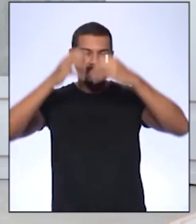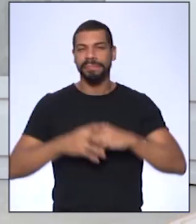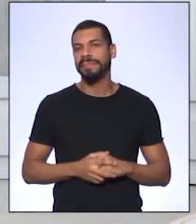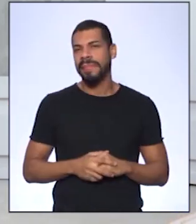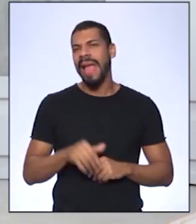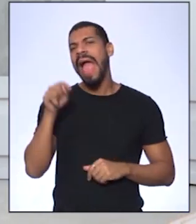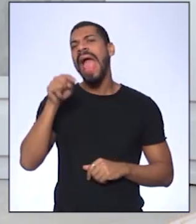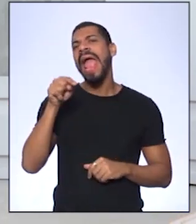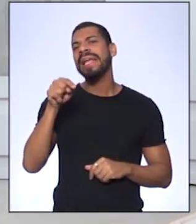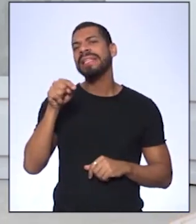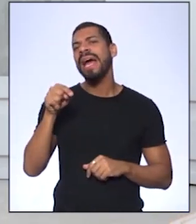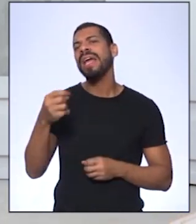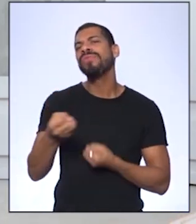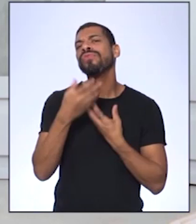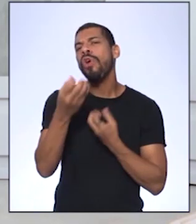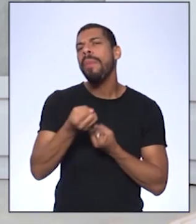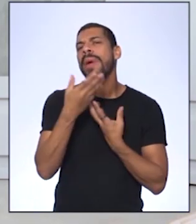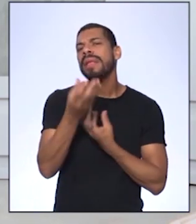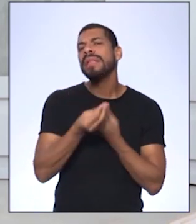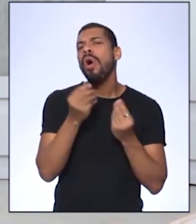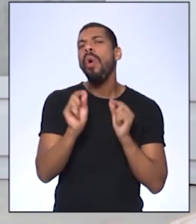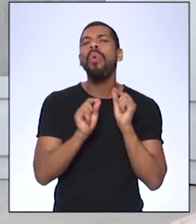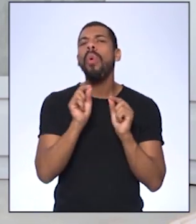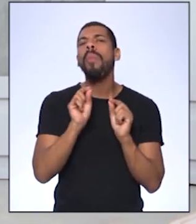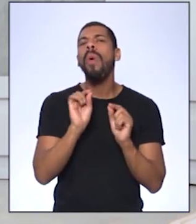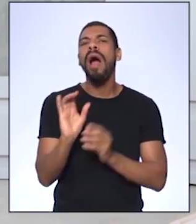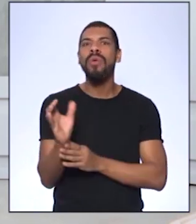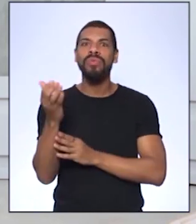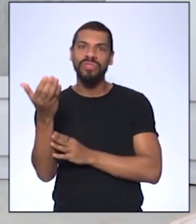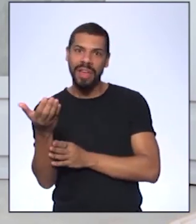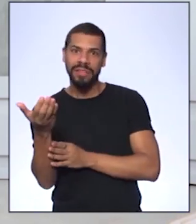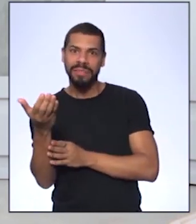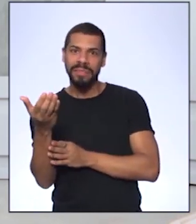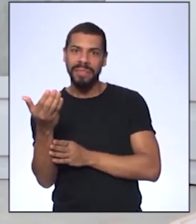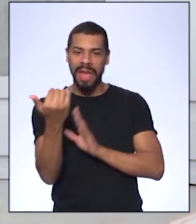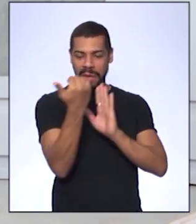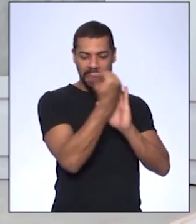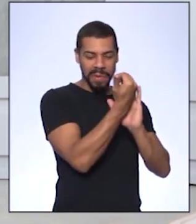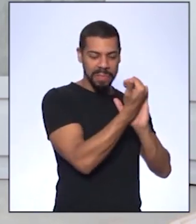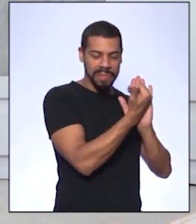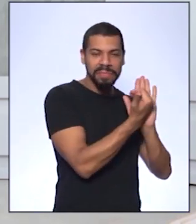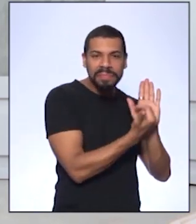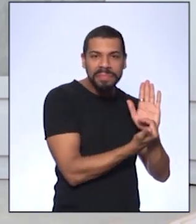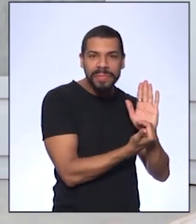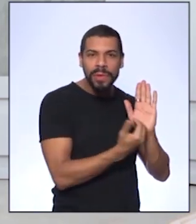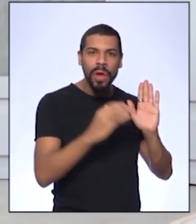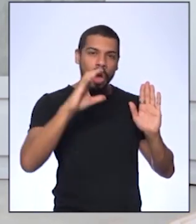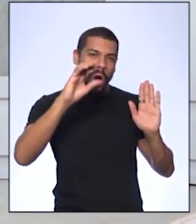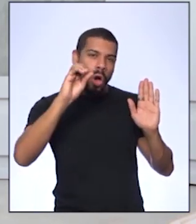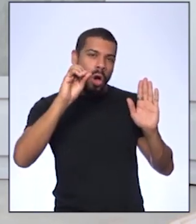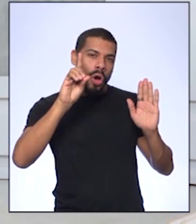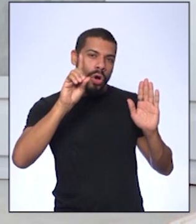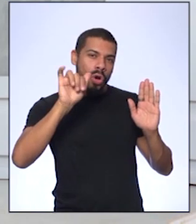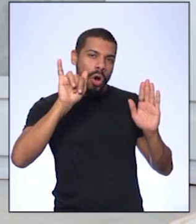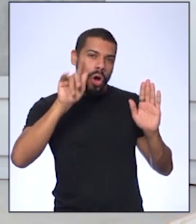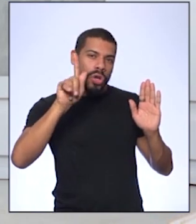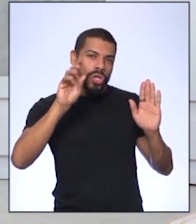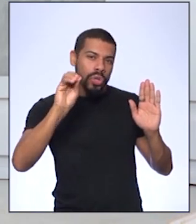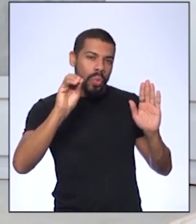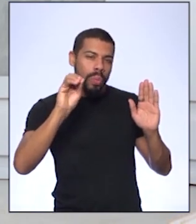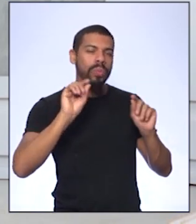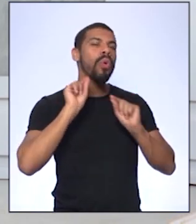Essa mensagem, ela acontece e ela é partilhada por meio de um código. Esse código, geralmente, ele